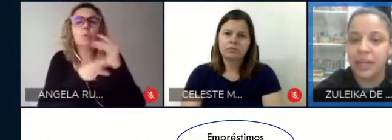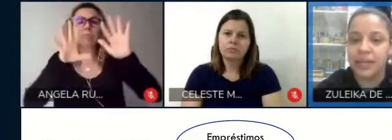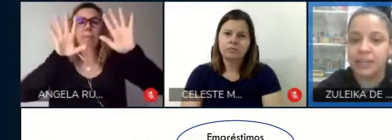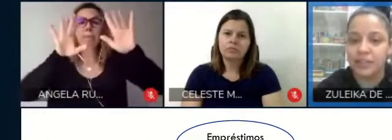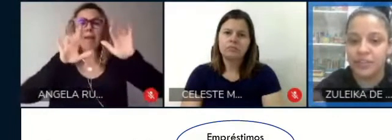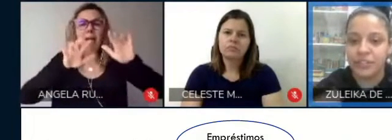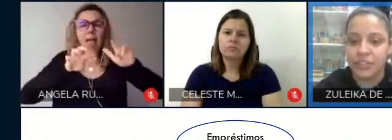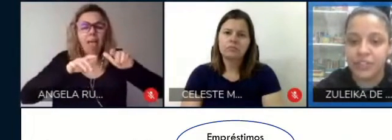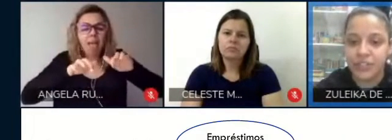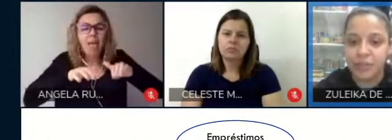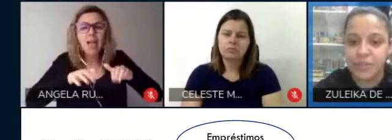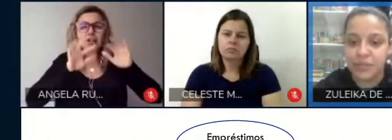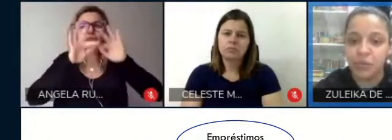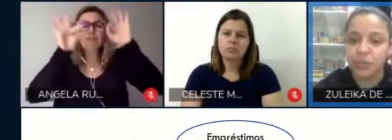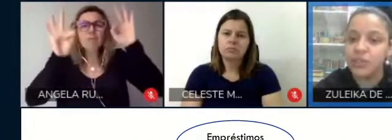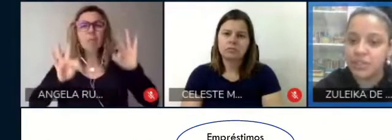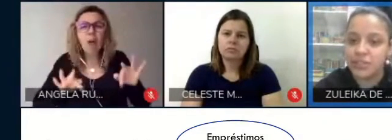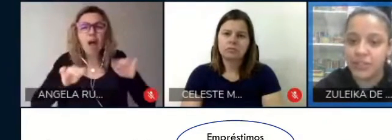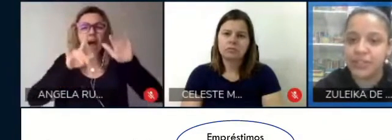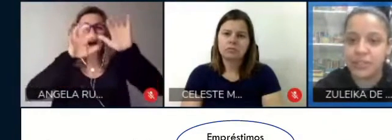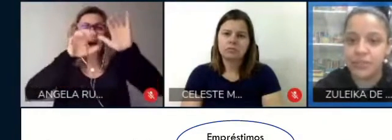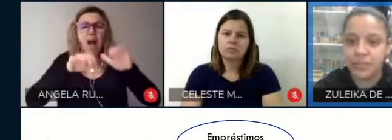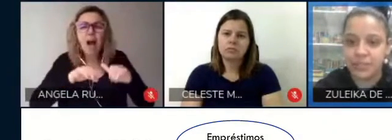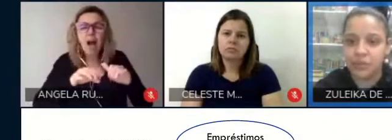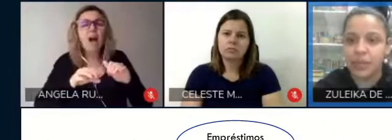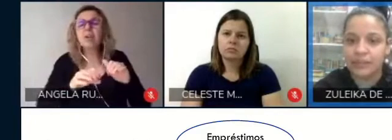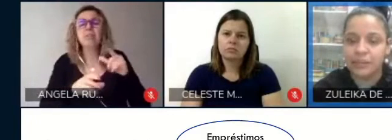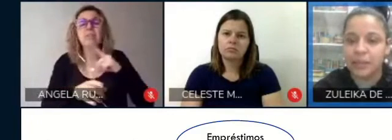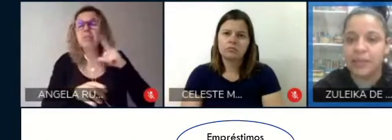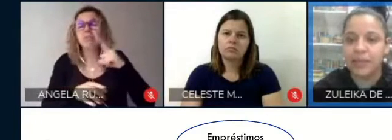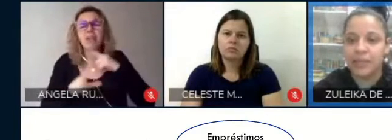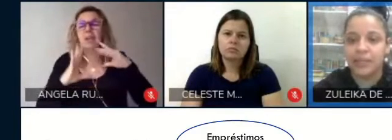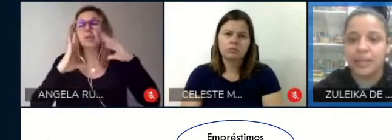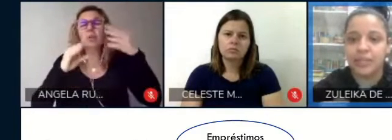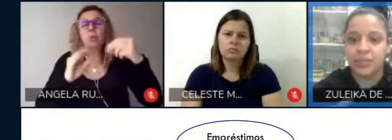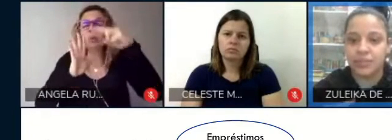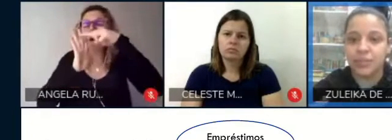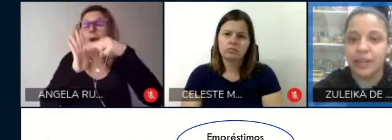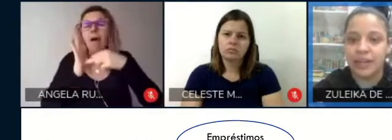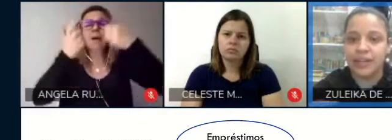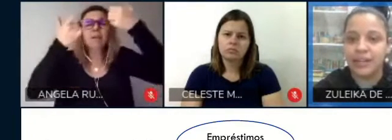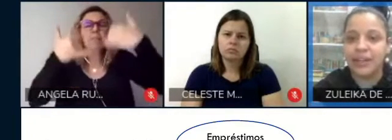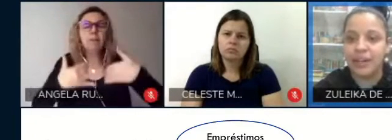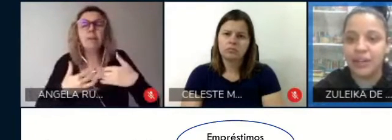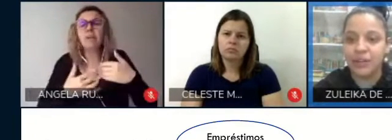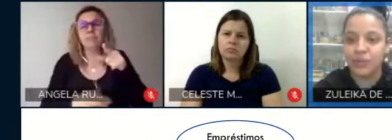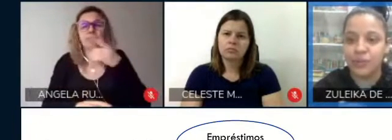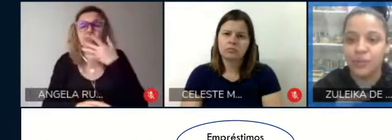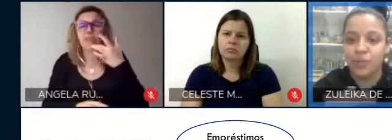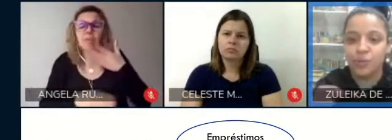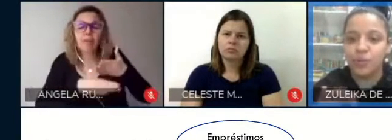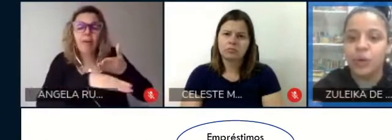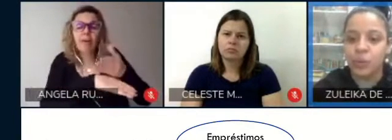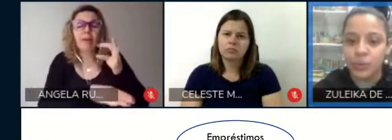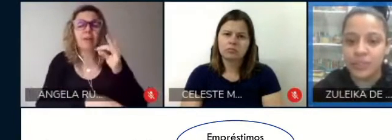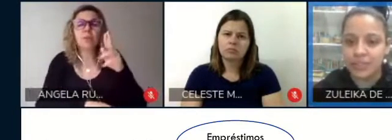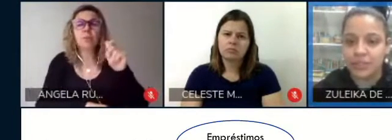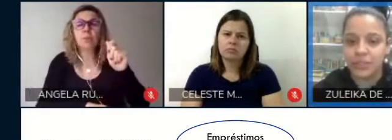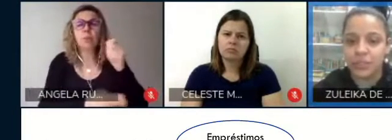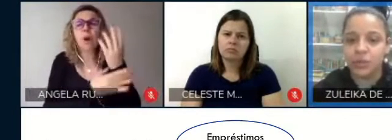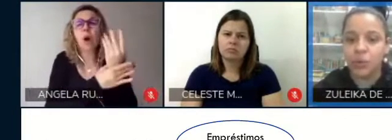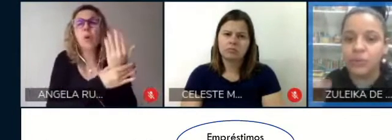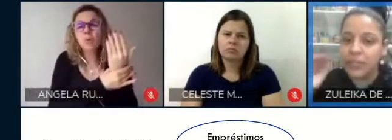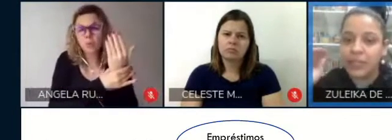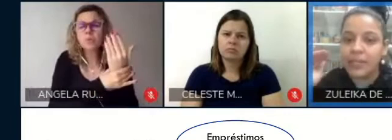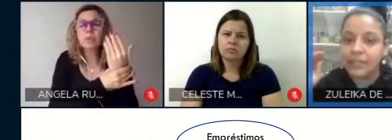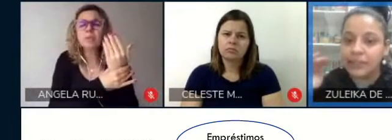preenchimento da fichinha de emissão. Todas as orientações estão lá também, né? É só jogar no Google Tua